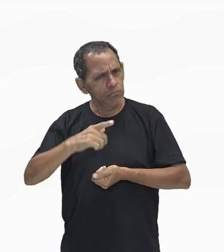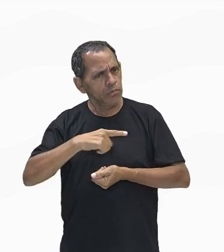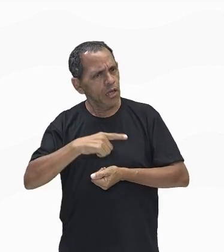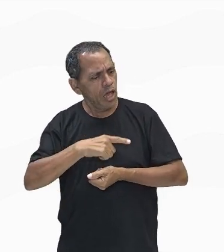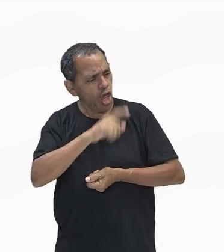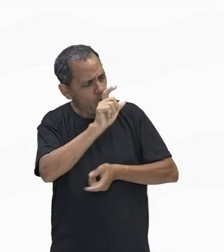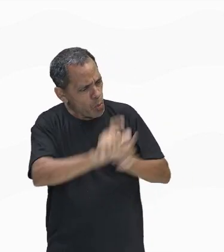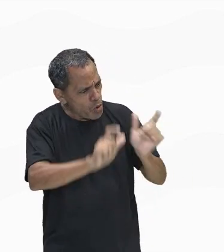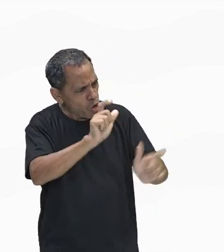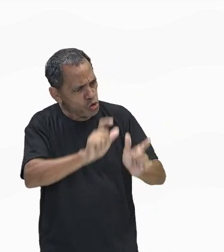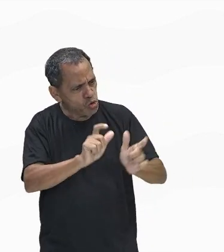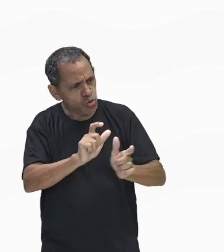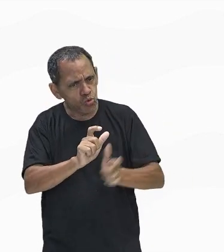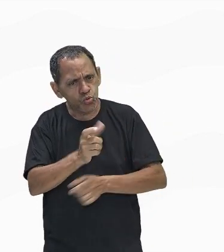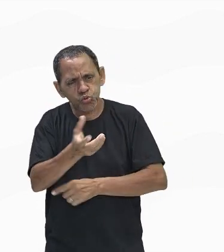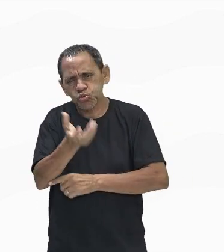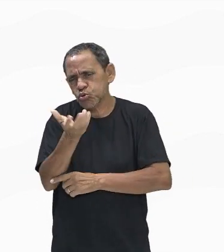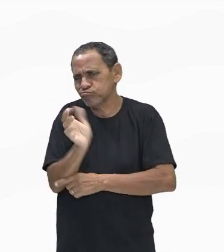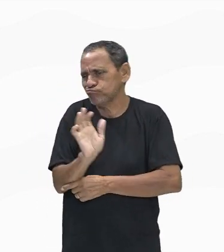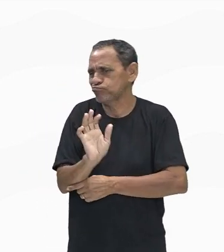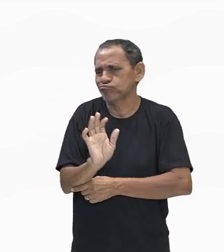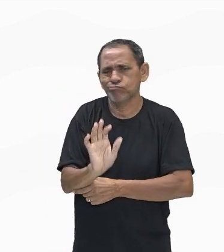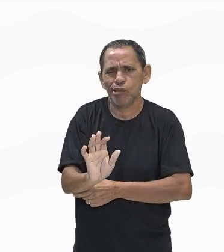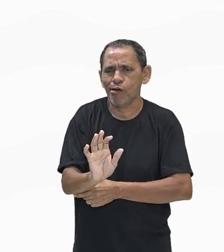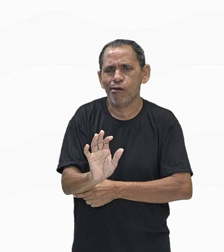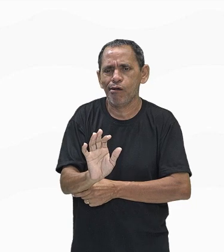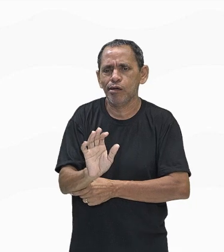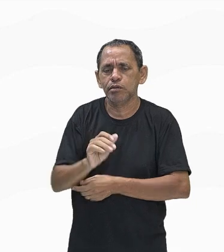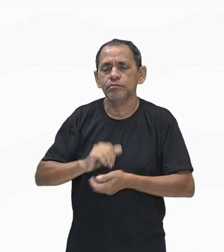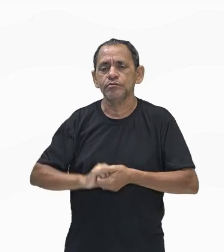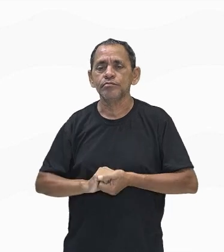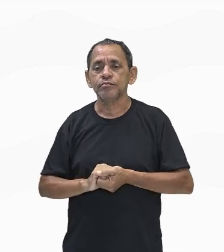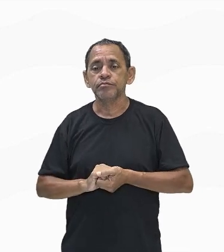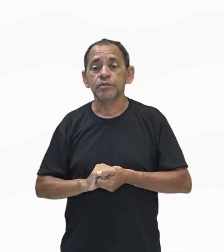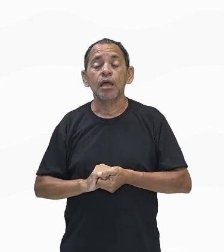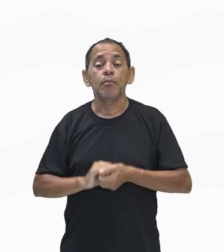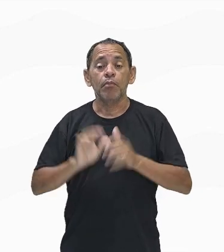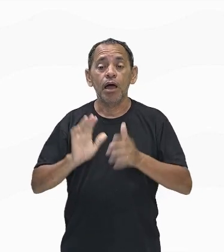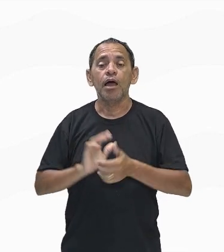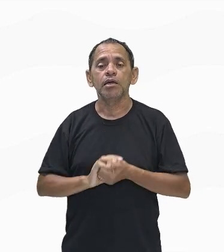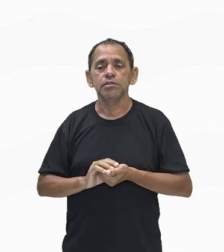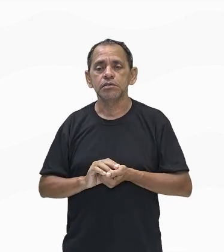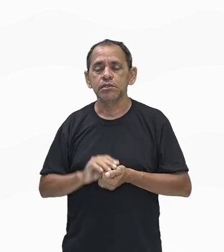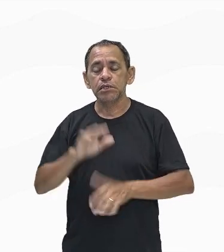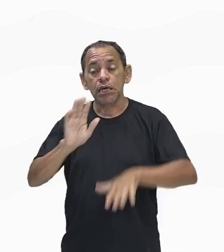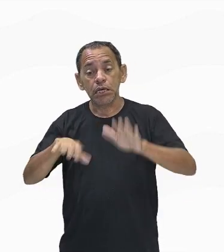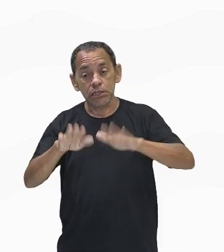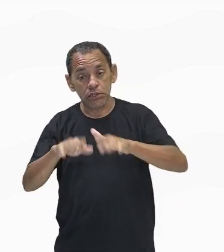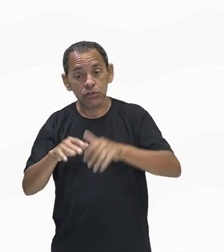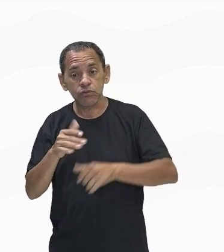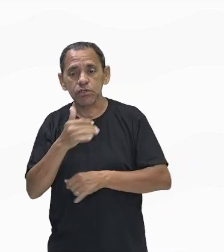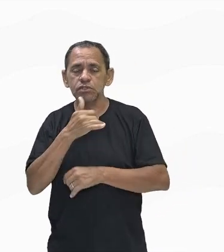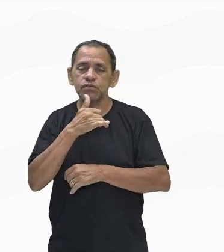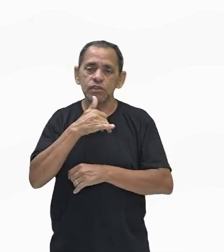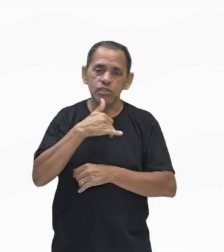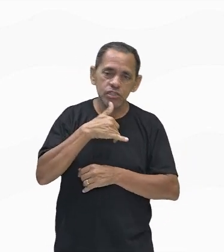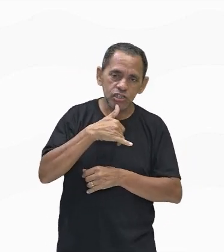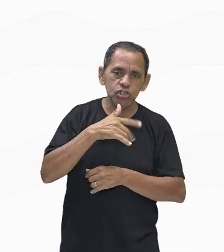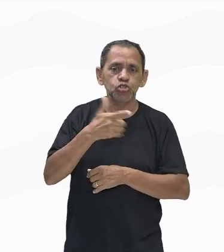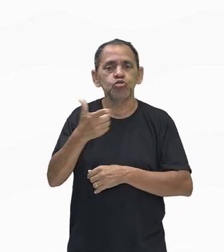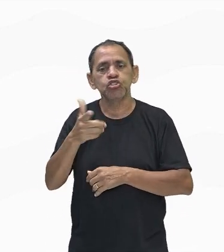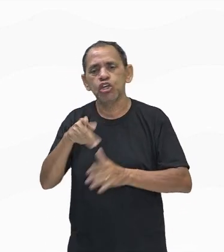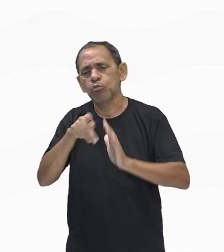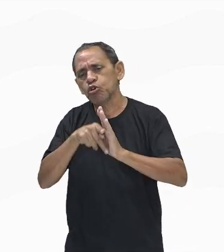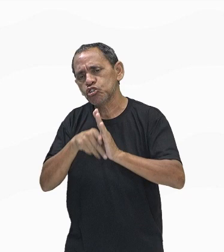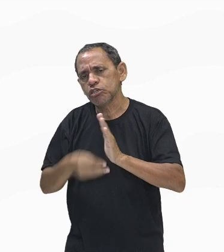se sentem incompletas e infelizes, tá? Então, as pessoas que, né, não têm um plano de vida, um